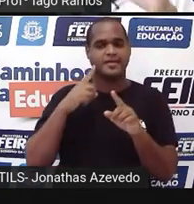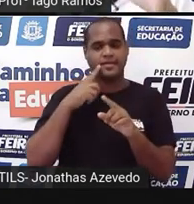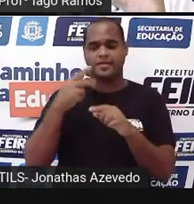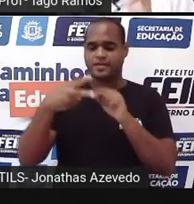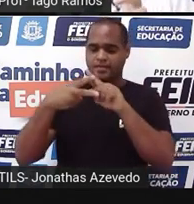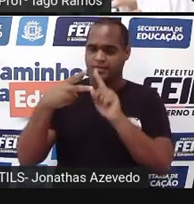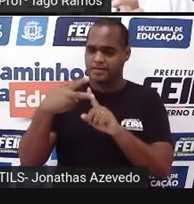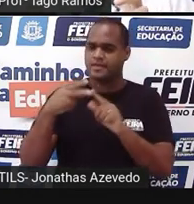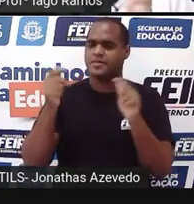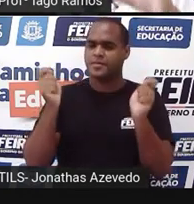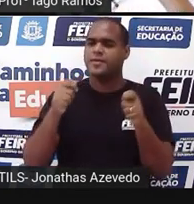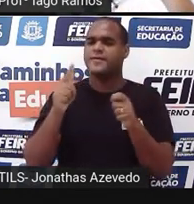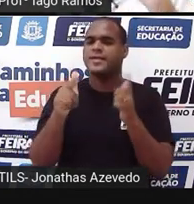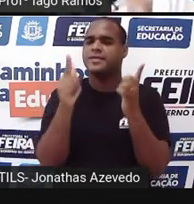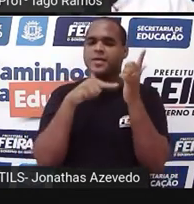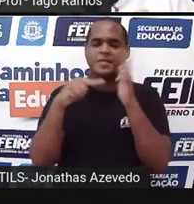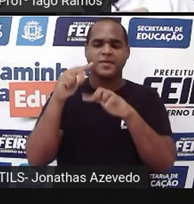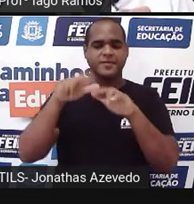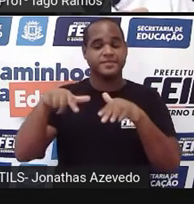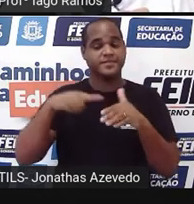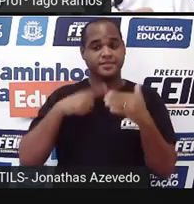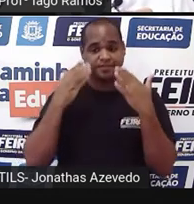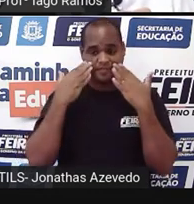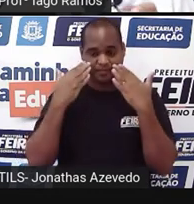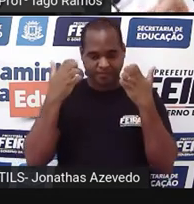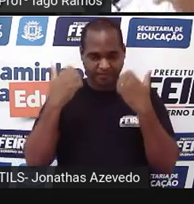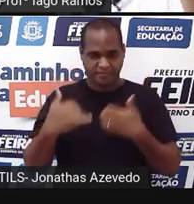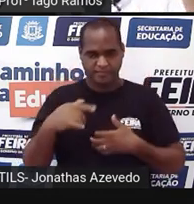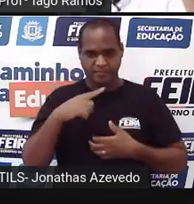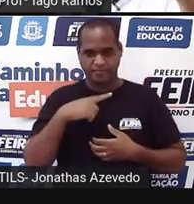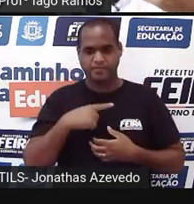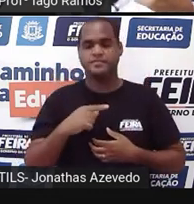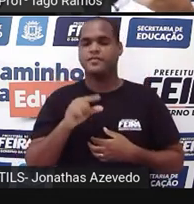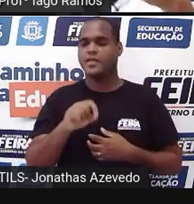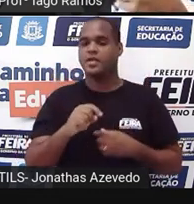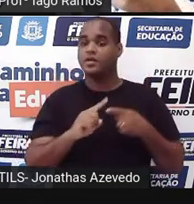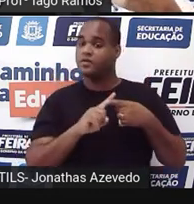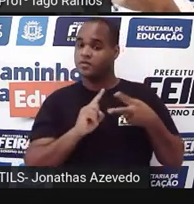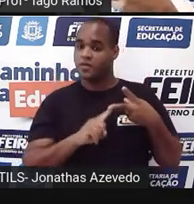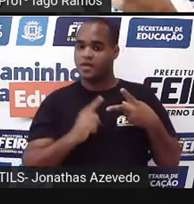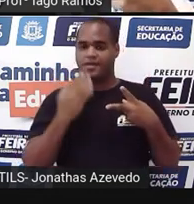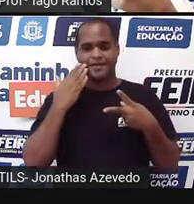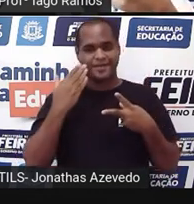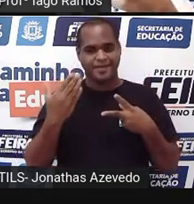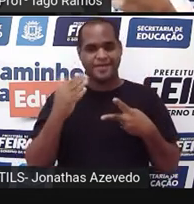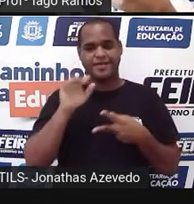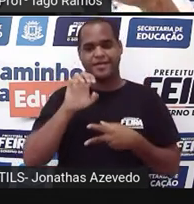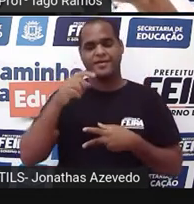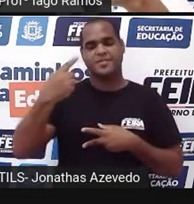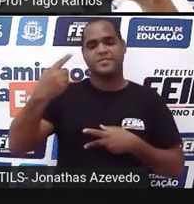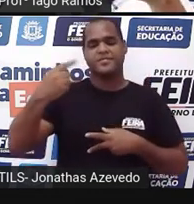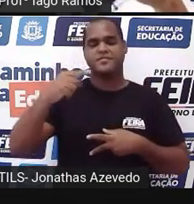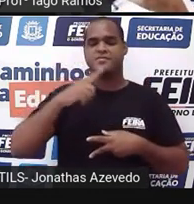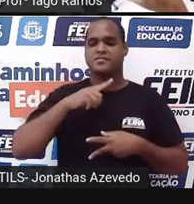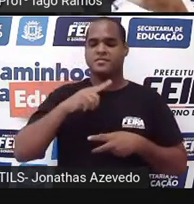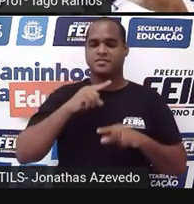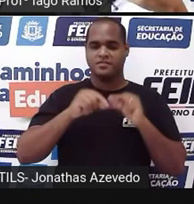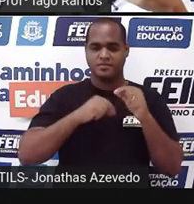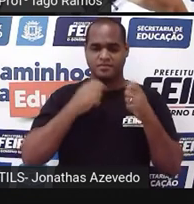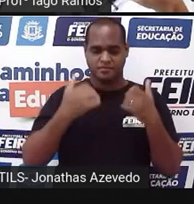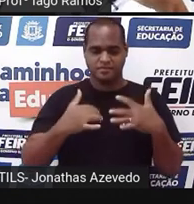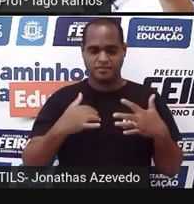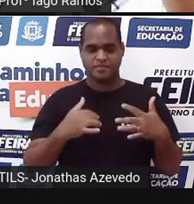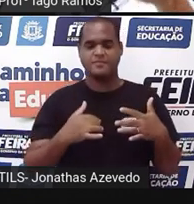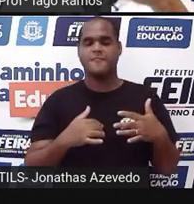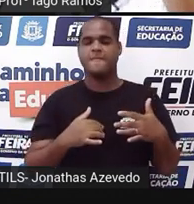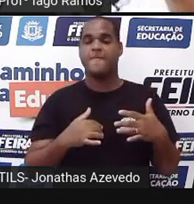incógnitas você consegue representar no gráfico como você tem duas equações né do primeiro grau